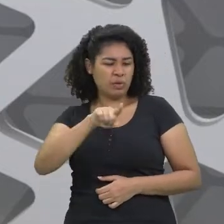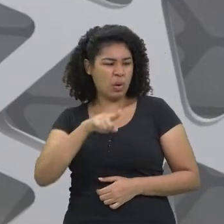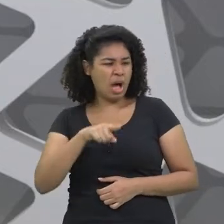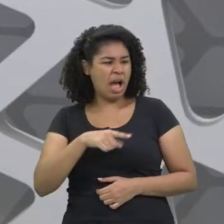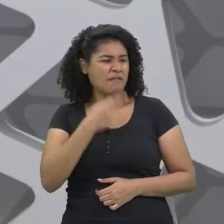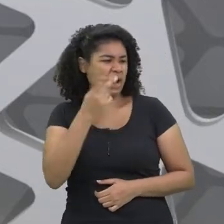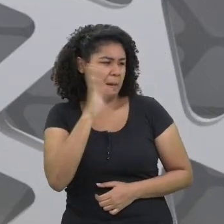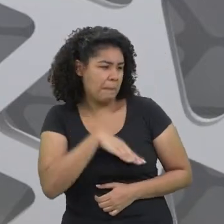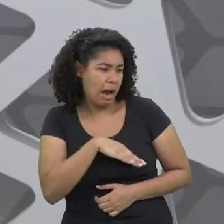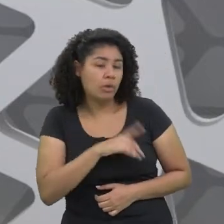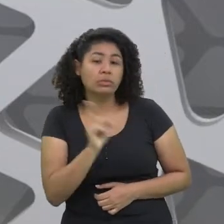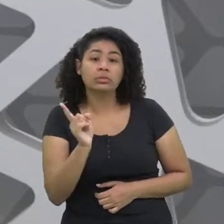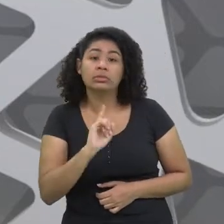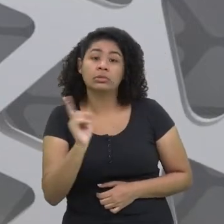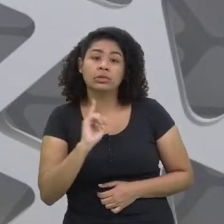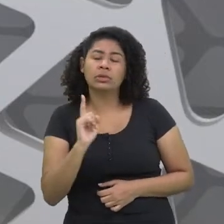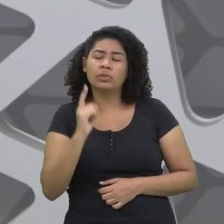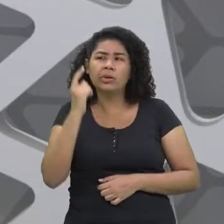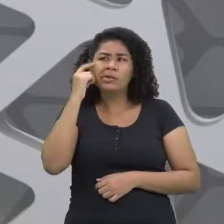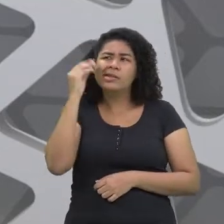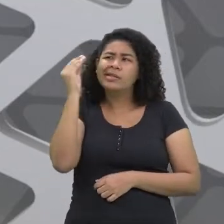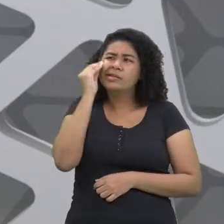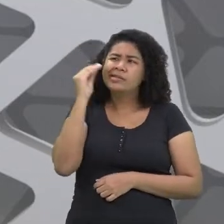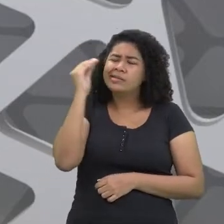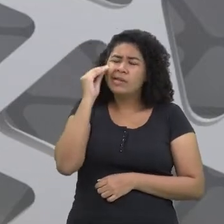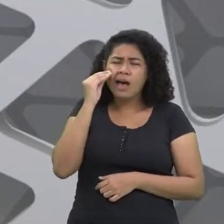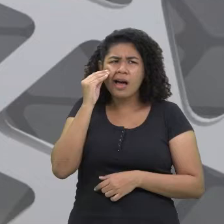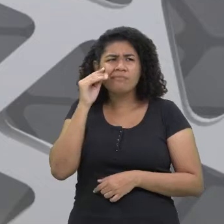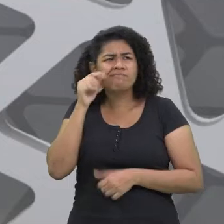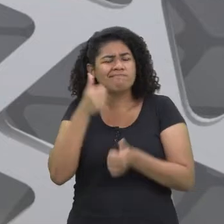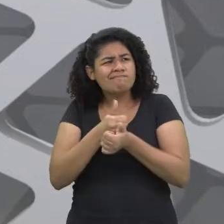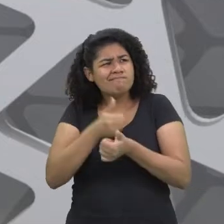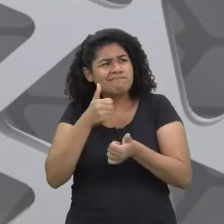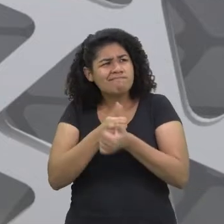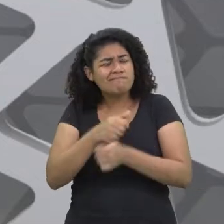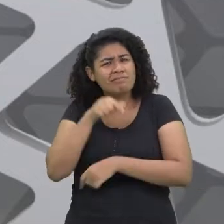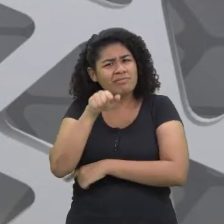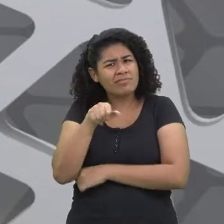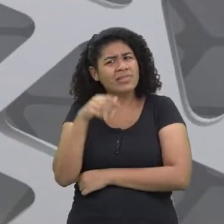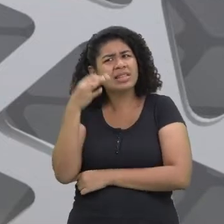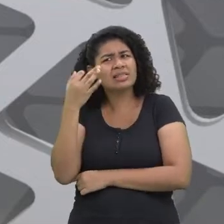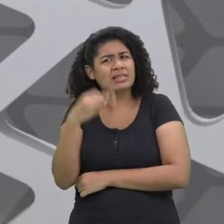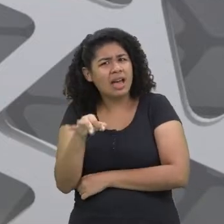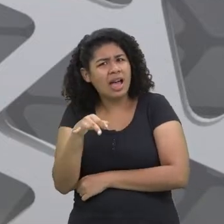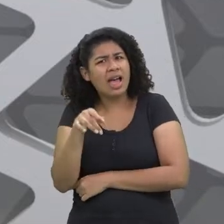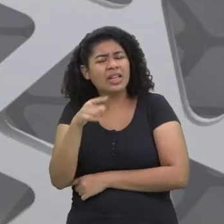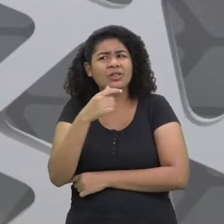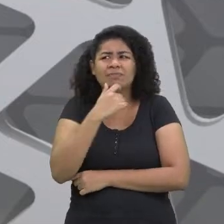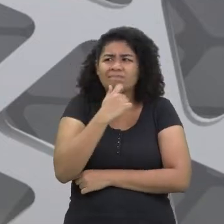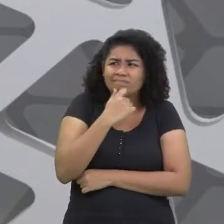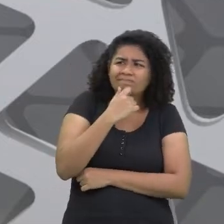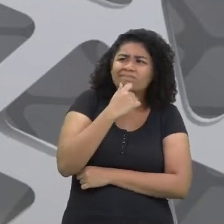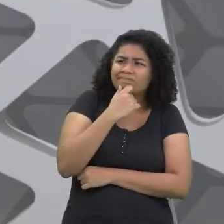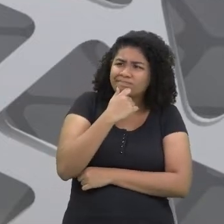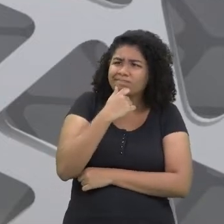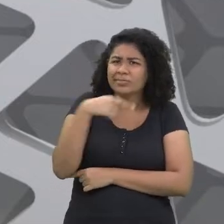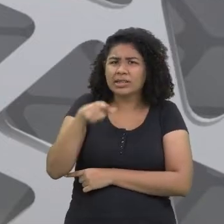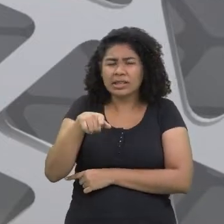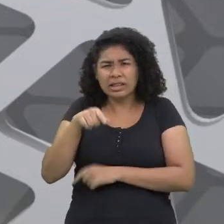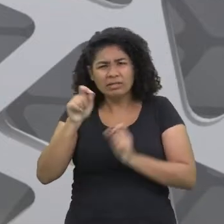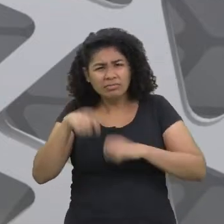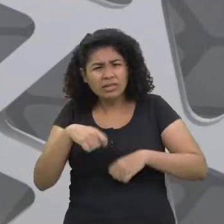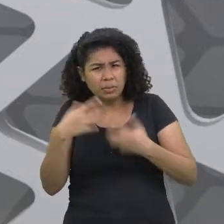mas o pensar crítico é tentar entender se aquilo de fato é socialmente aceitável,